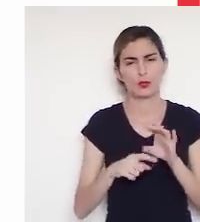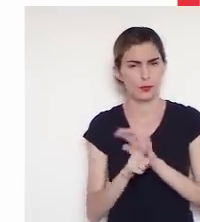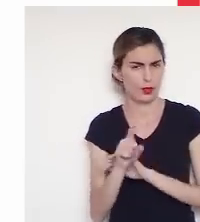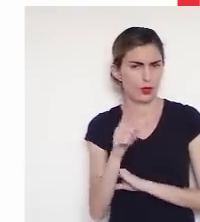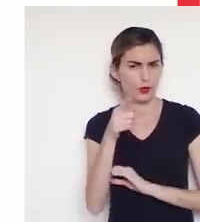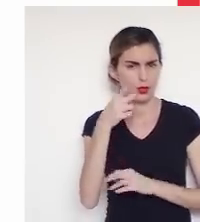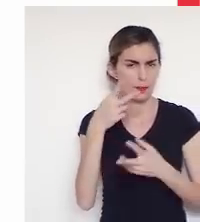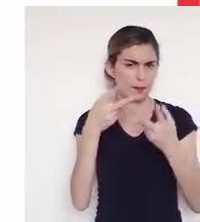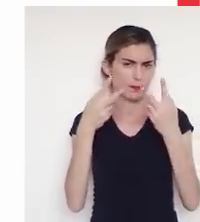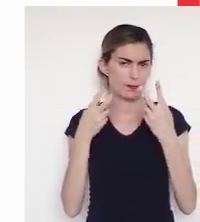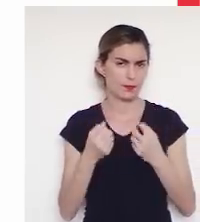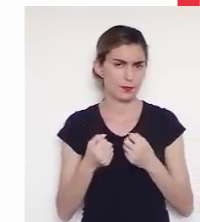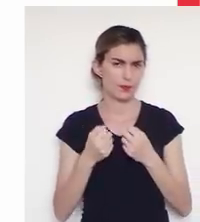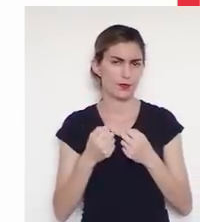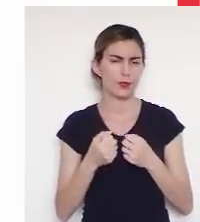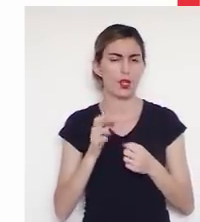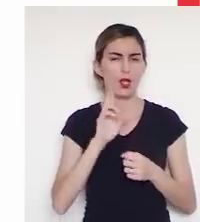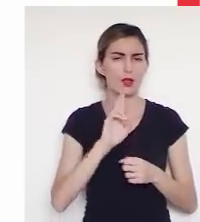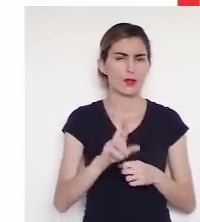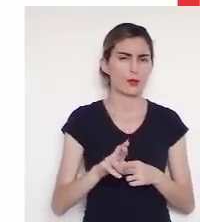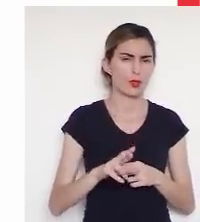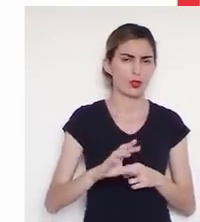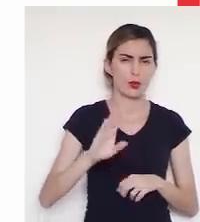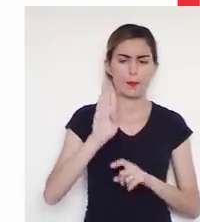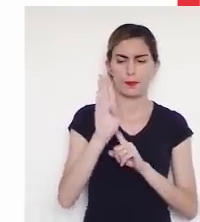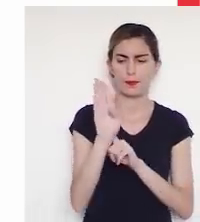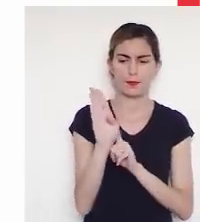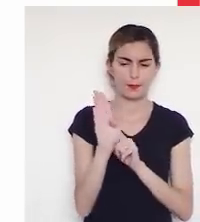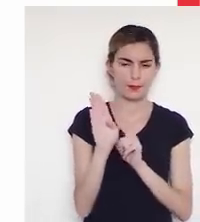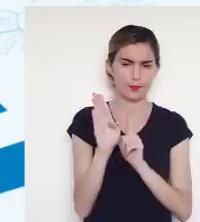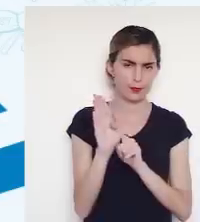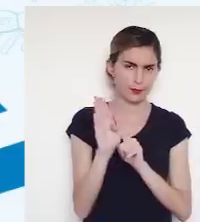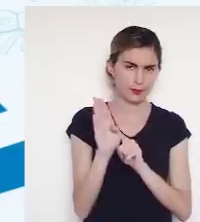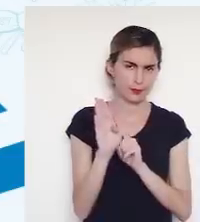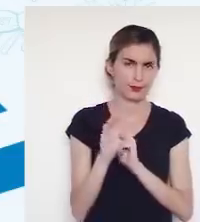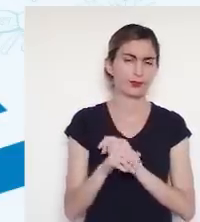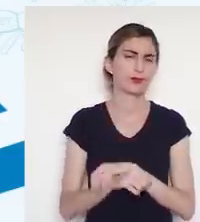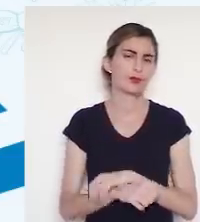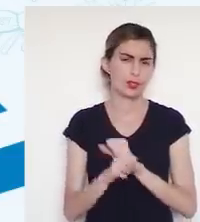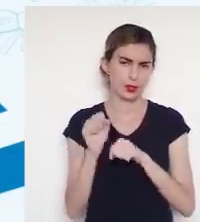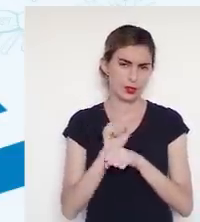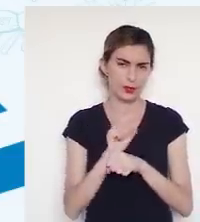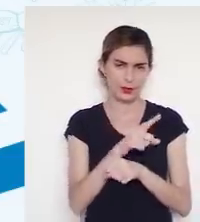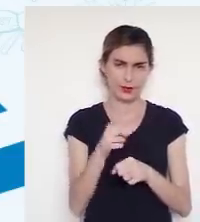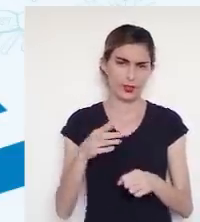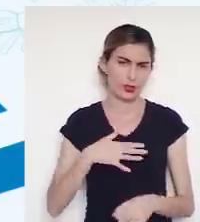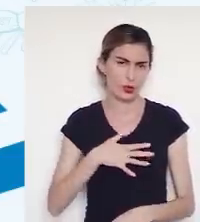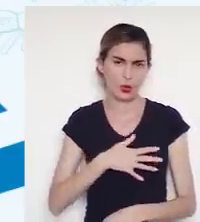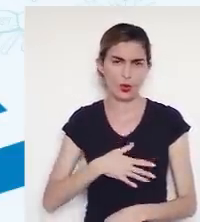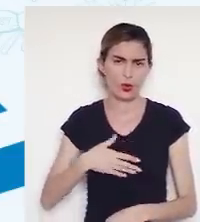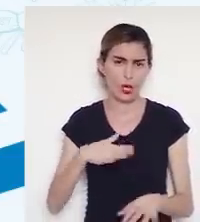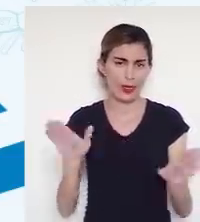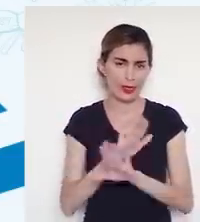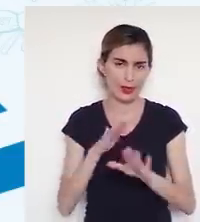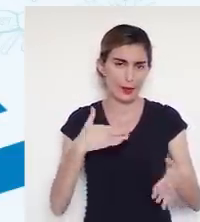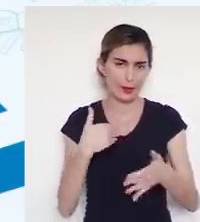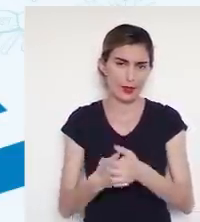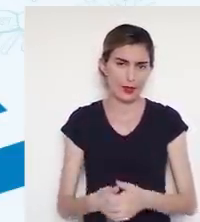você deve ter percebido. Alternativa D. Muito bem. Eu espero que vocês tenham gostado.